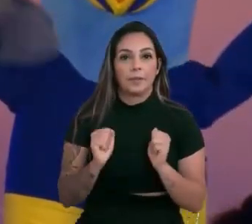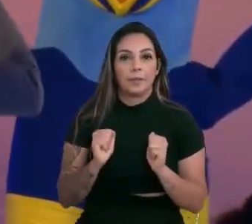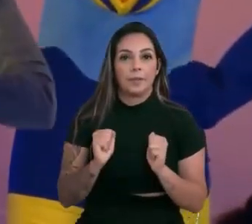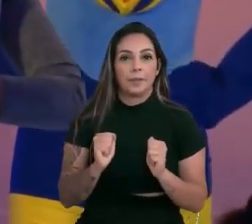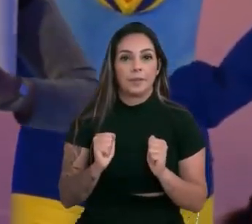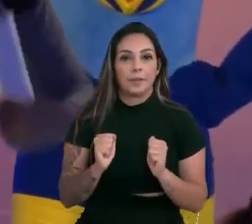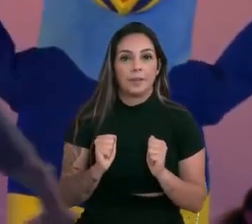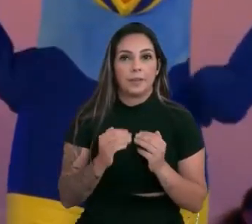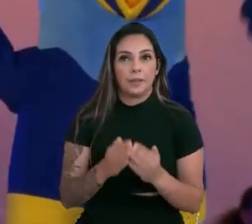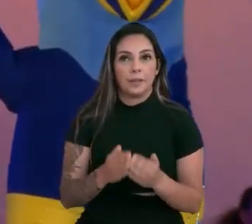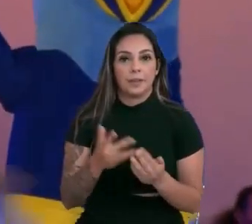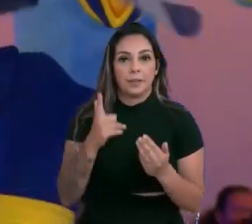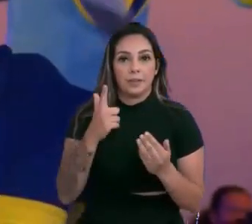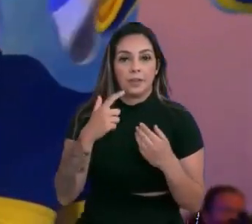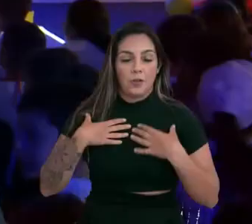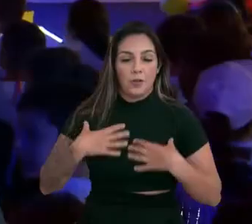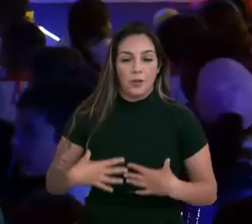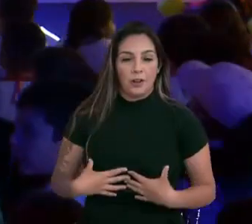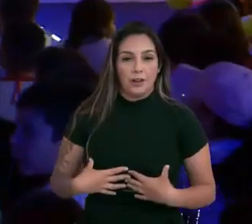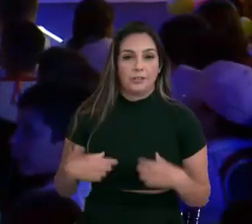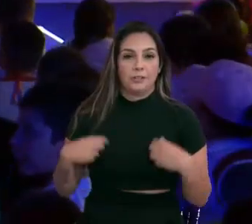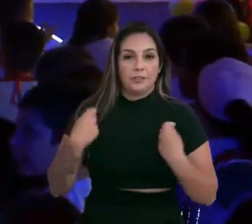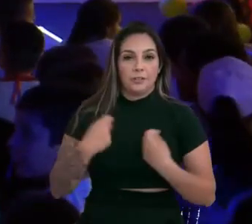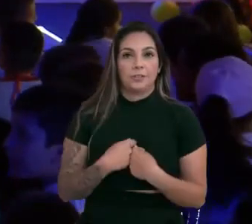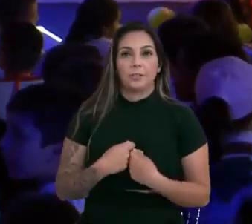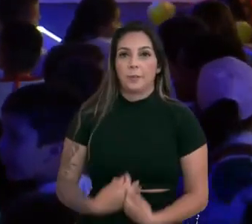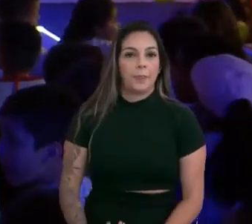barco sem colete?